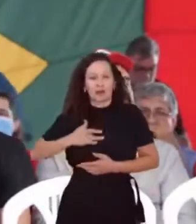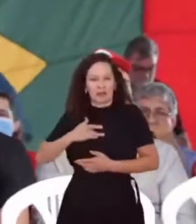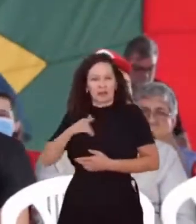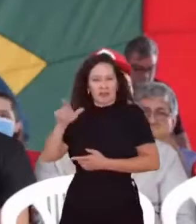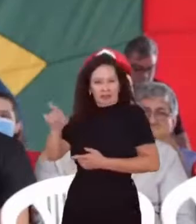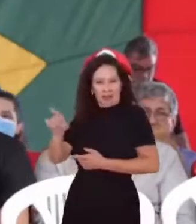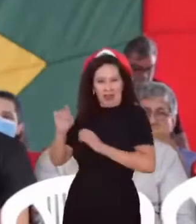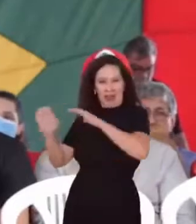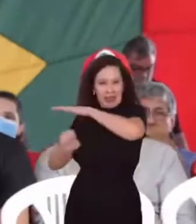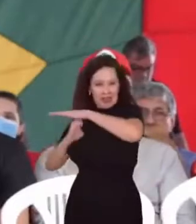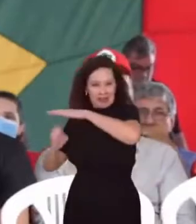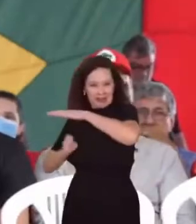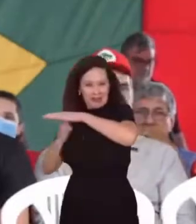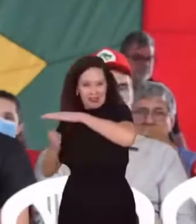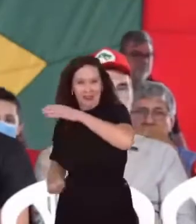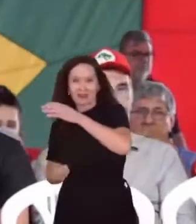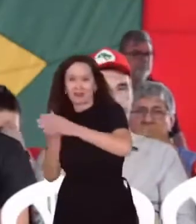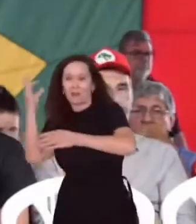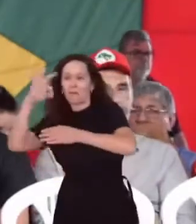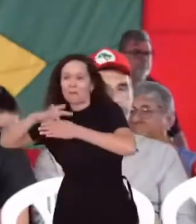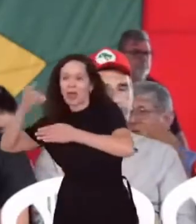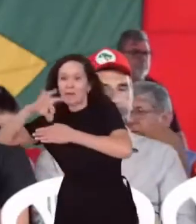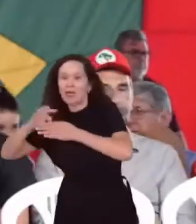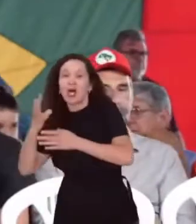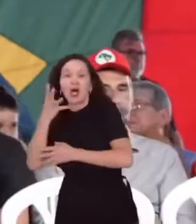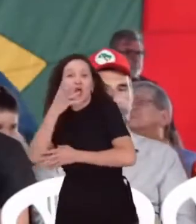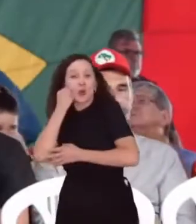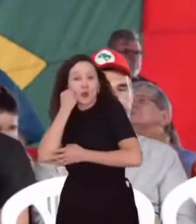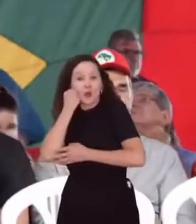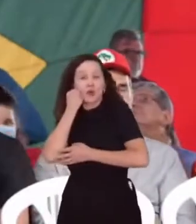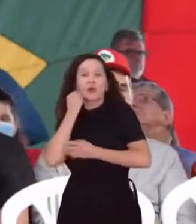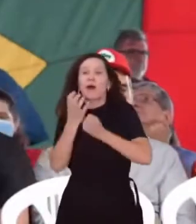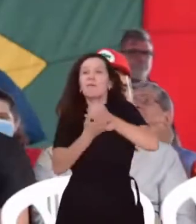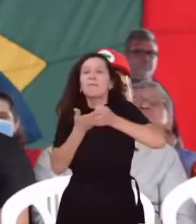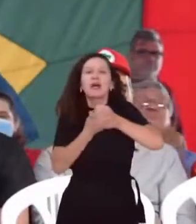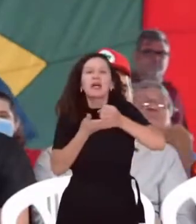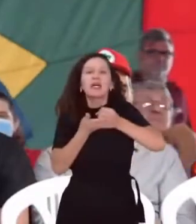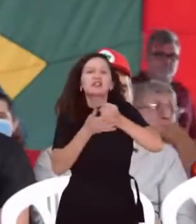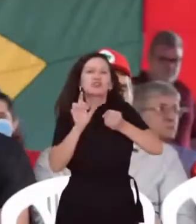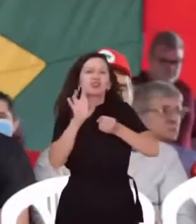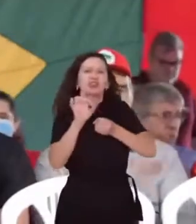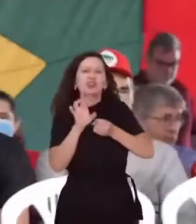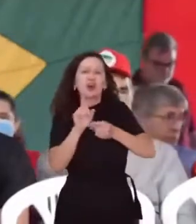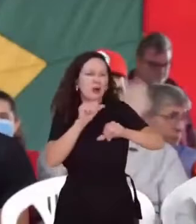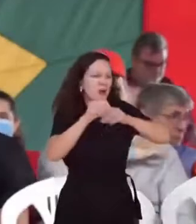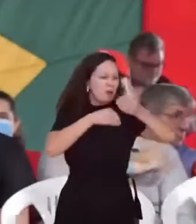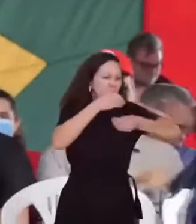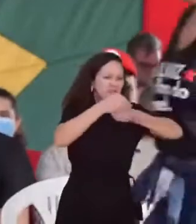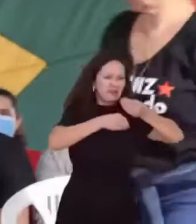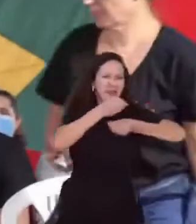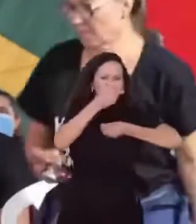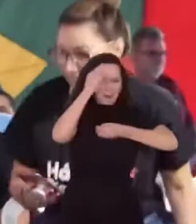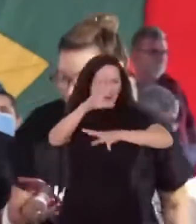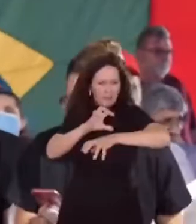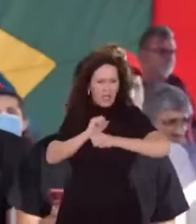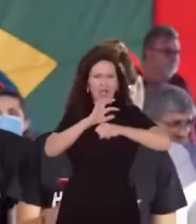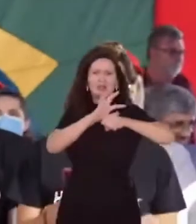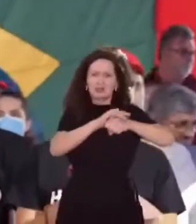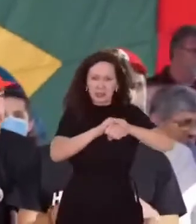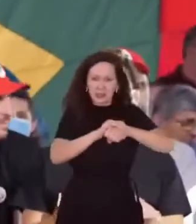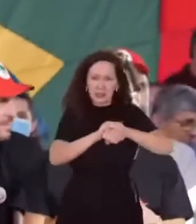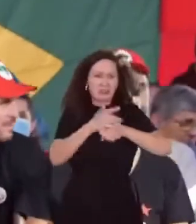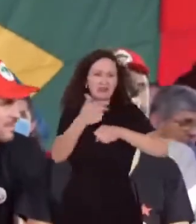commodities que são base dos produtos ultraprocessados que adoecem a população. Então, a